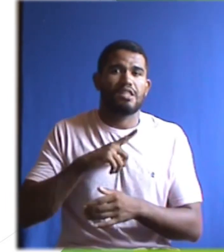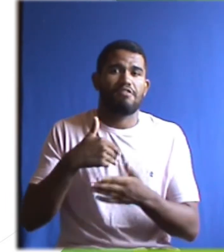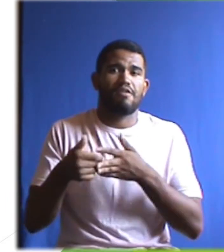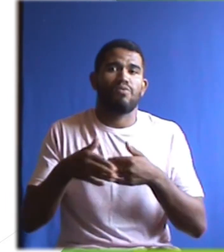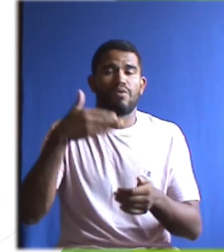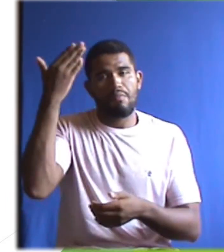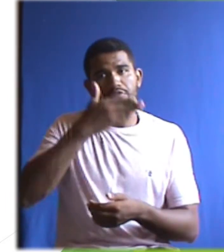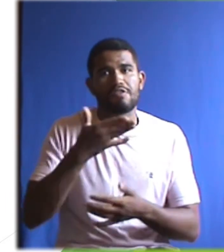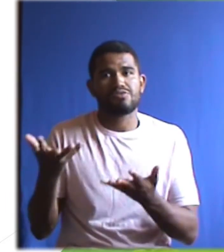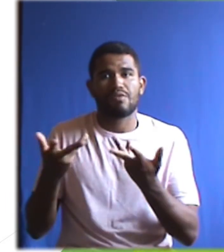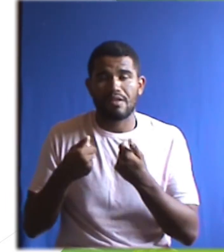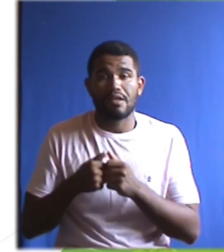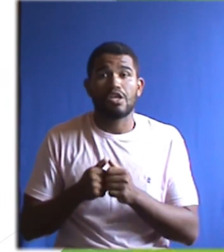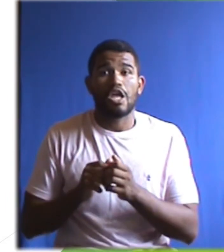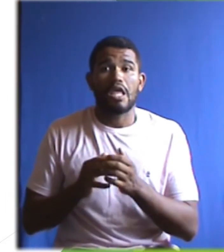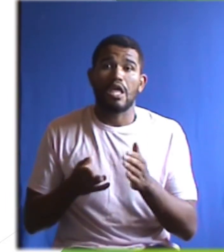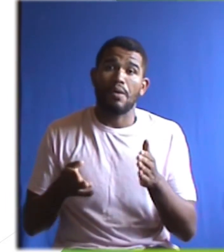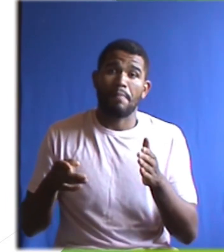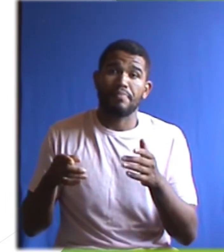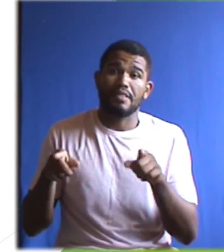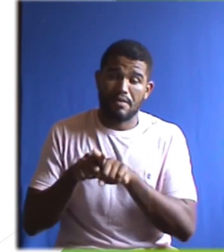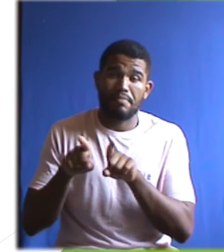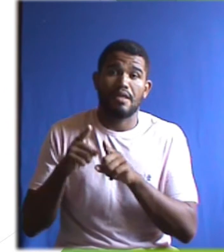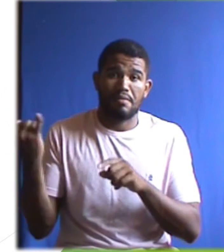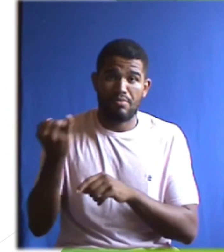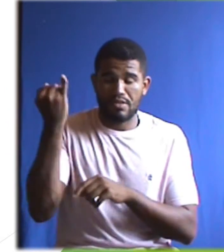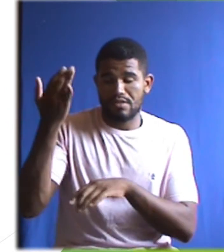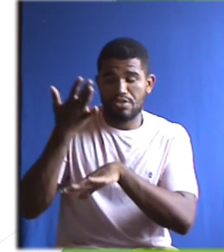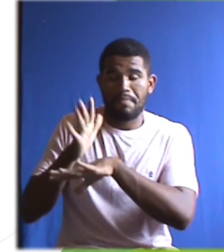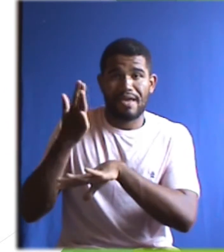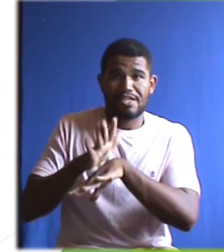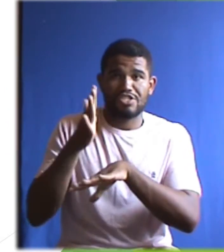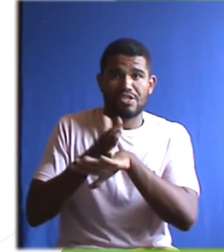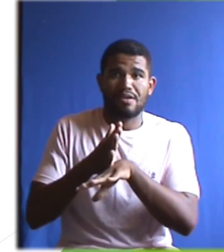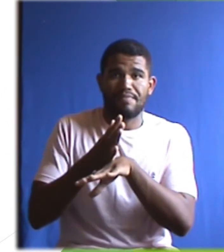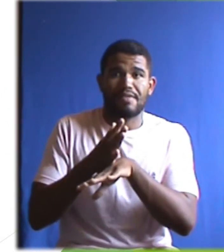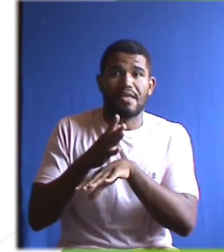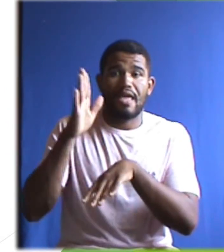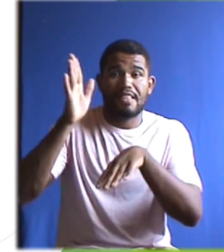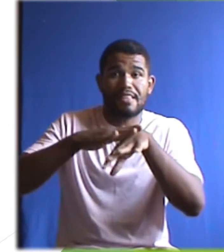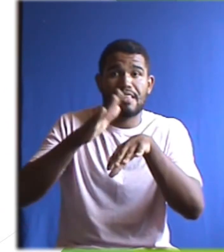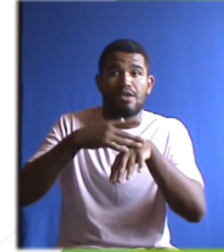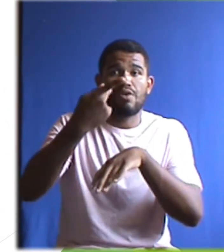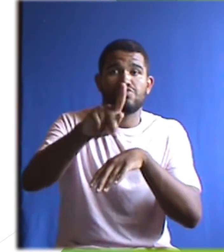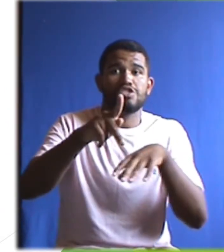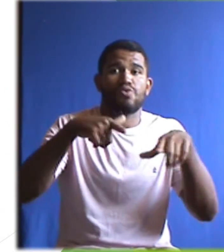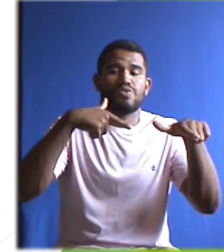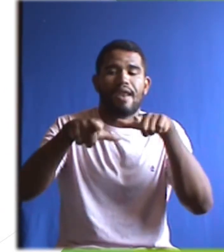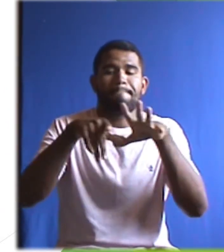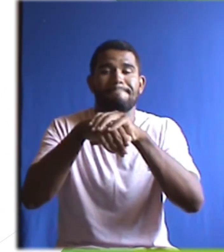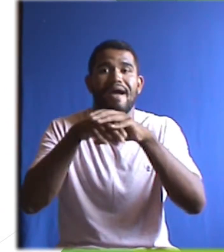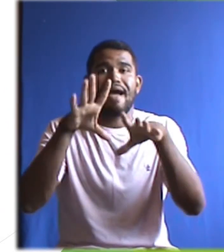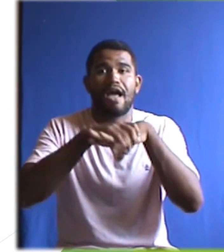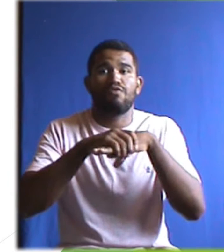alguma coisa, houve alguma comprovação sobre isso. E por último, gente, e também muito importante, é a prática, que é algo